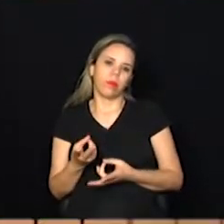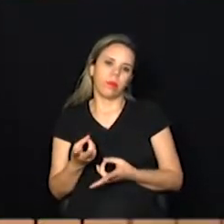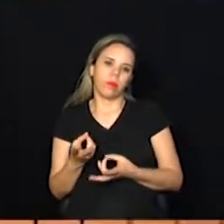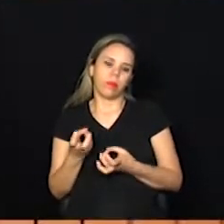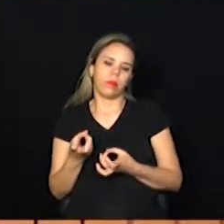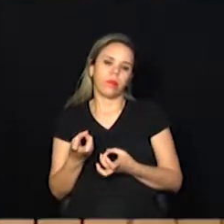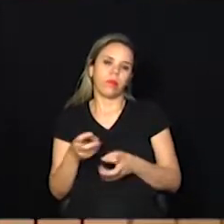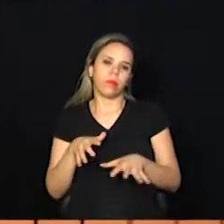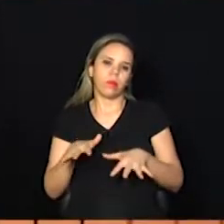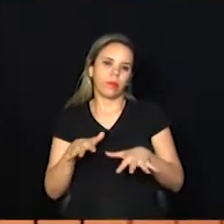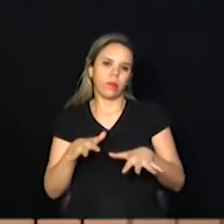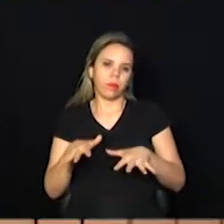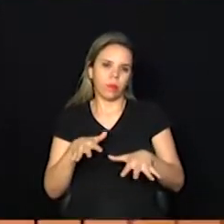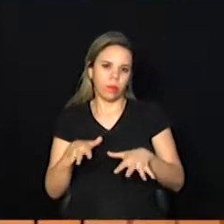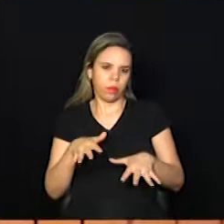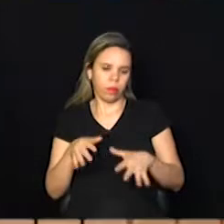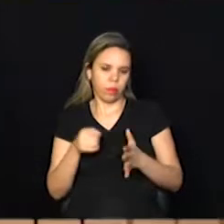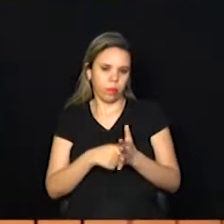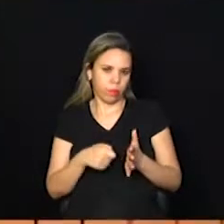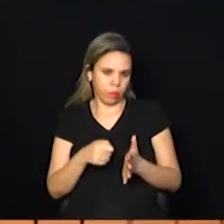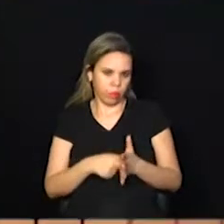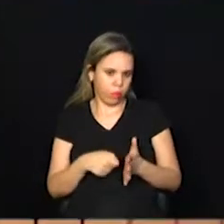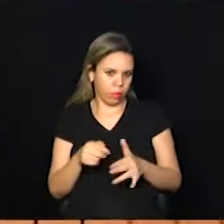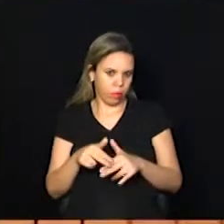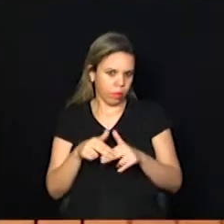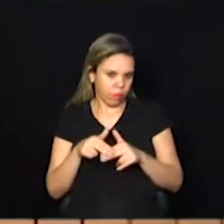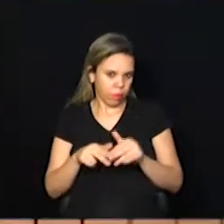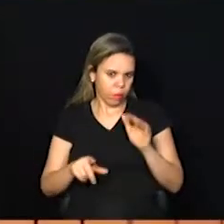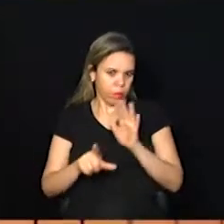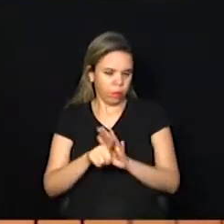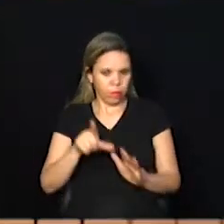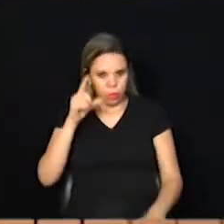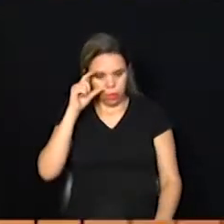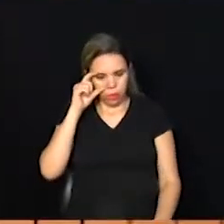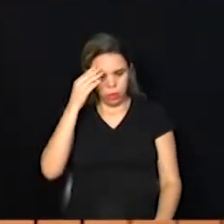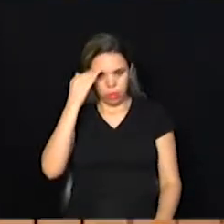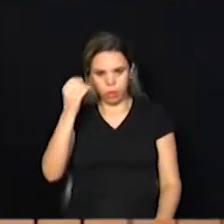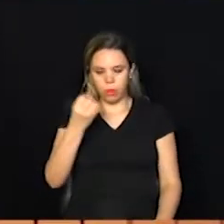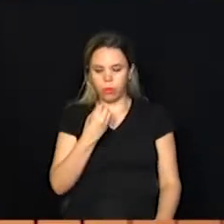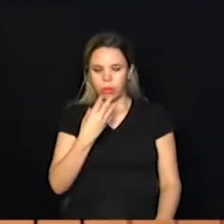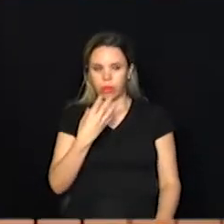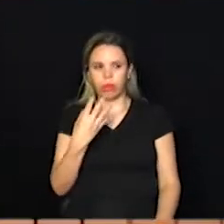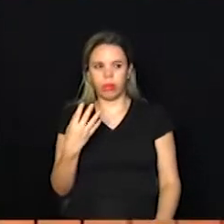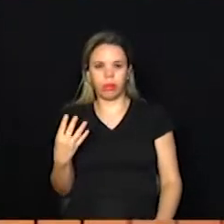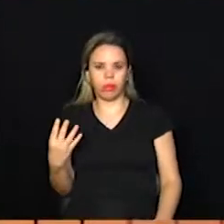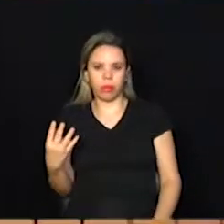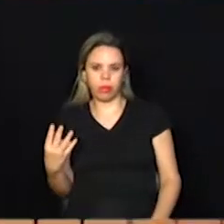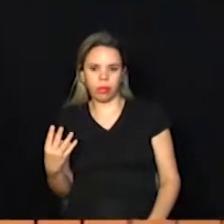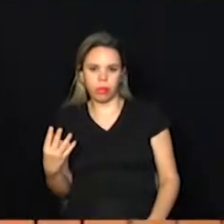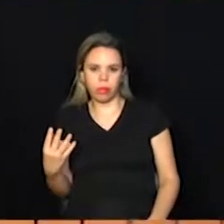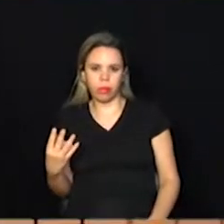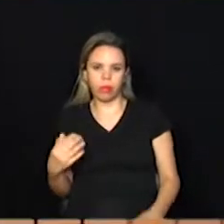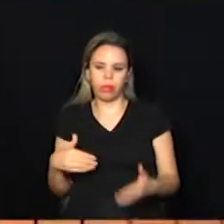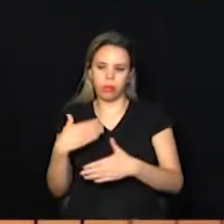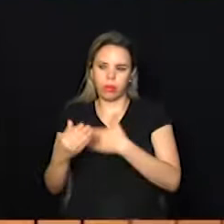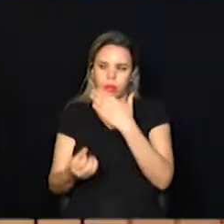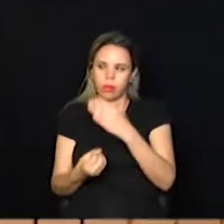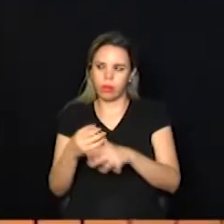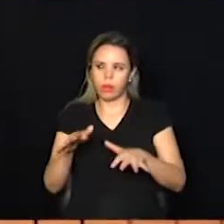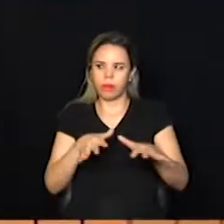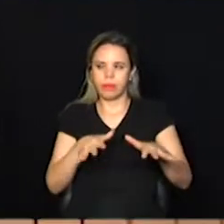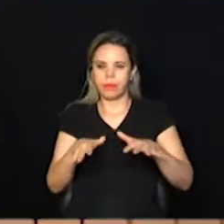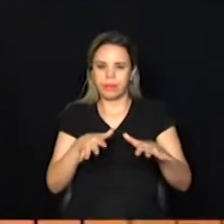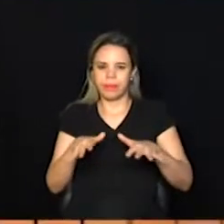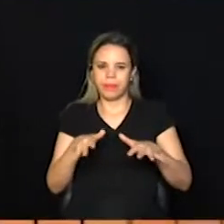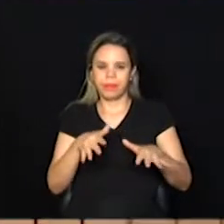movimentos sociais que lutaram, né? Por isso a Lei Maria da Penha é uma lei muito boa. Ela surgiu de um processo de mobilização